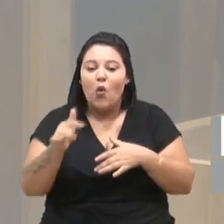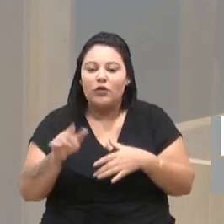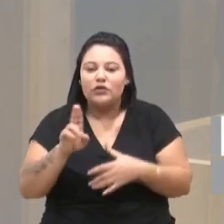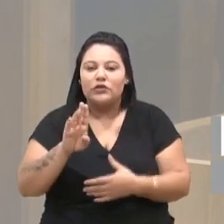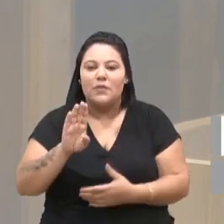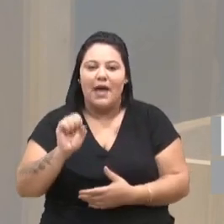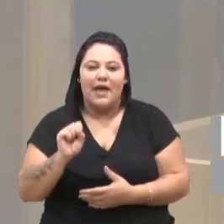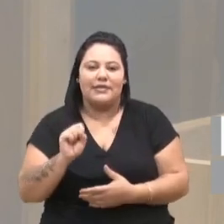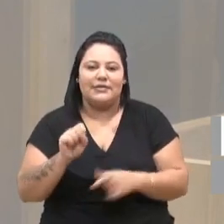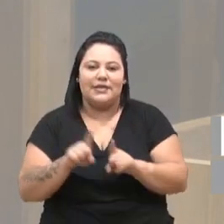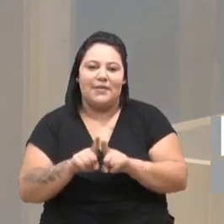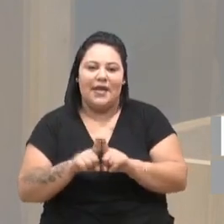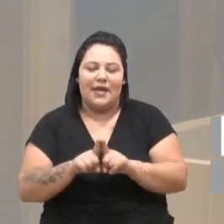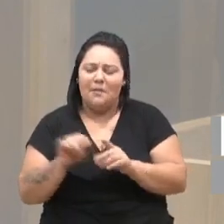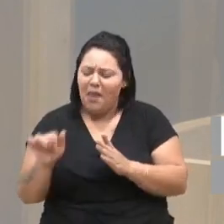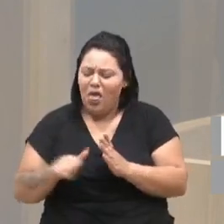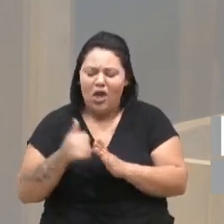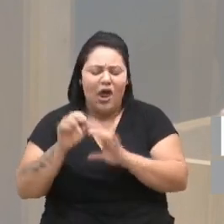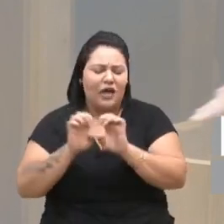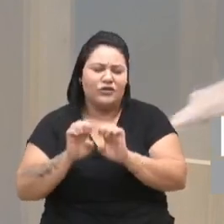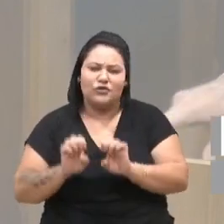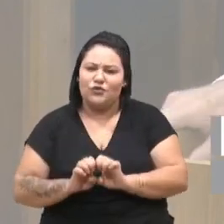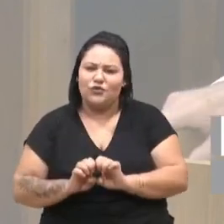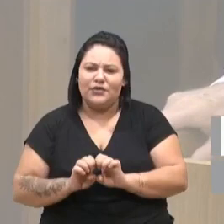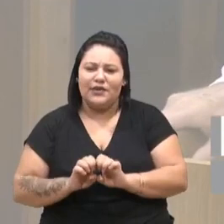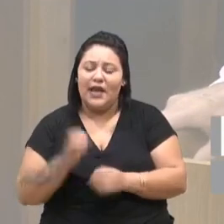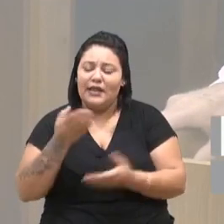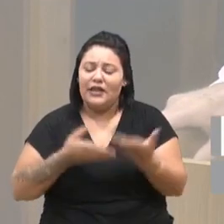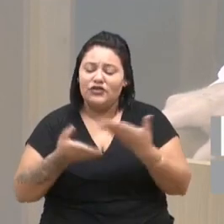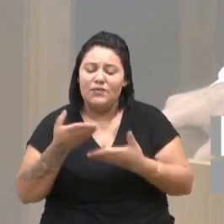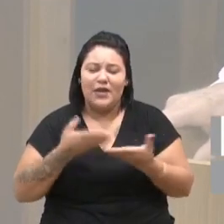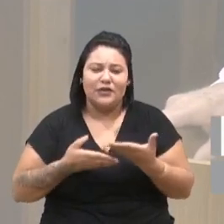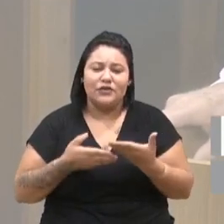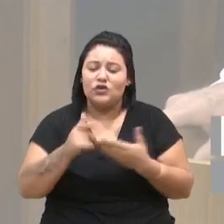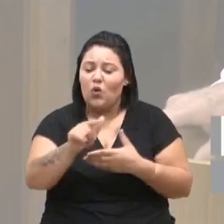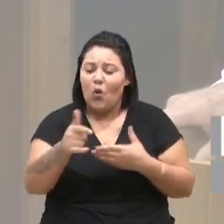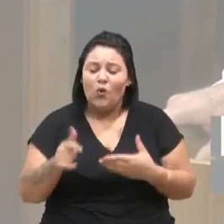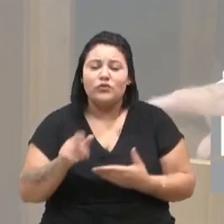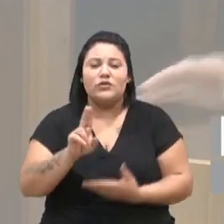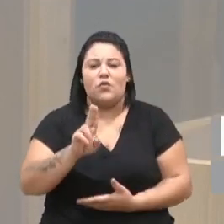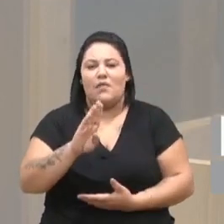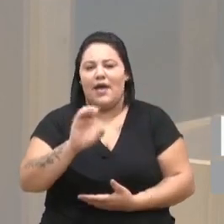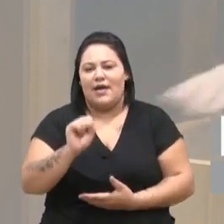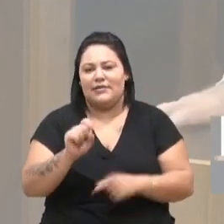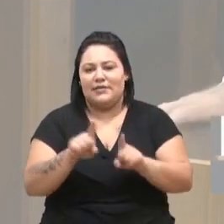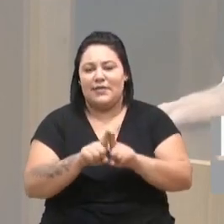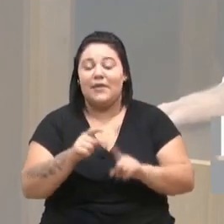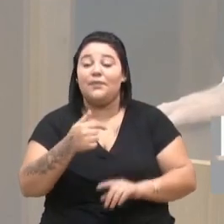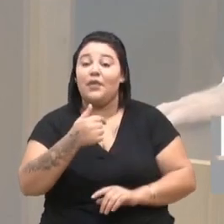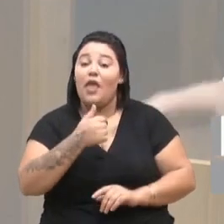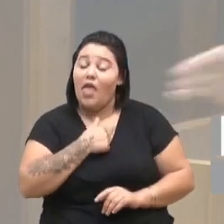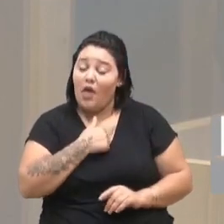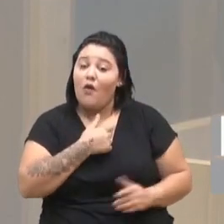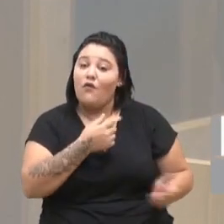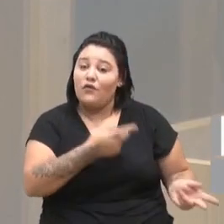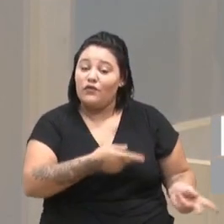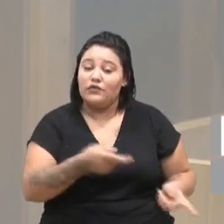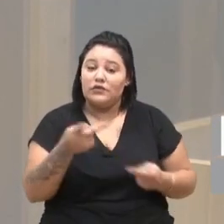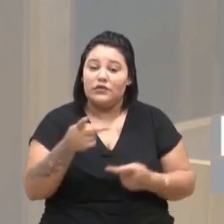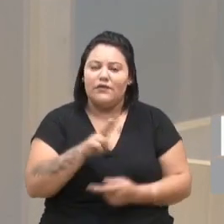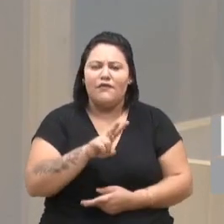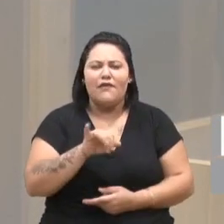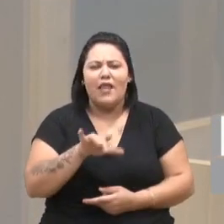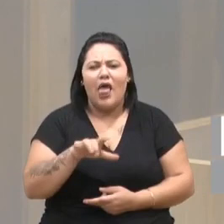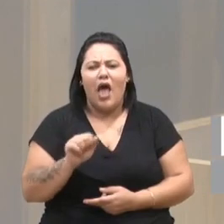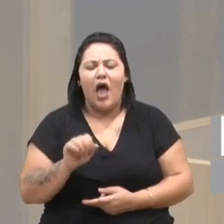as estruturas e o atendimento em outras UBS. Visitei Vila